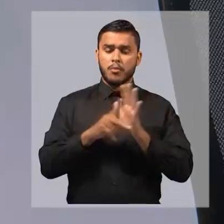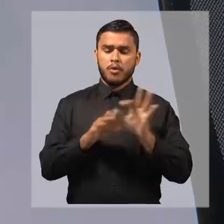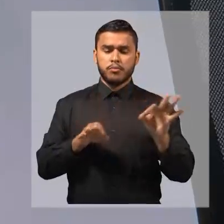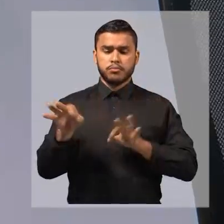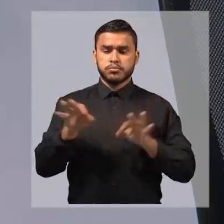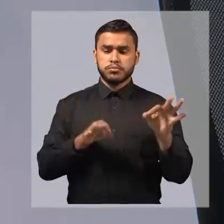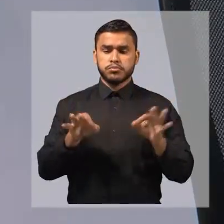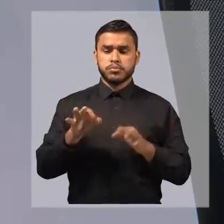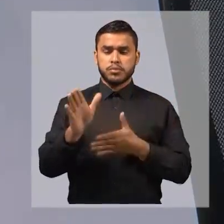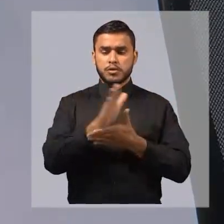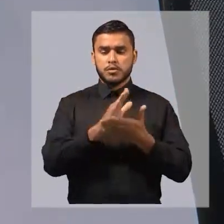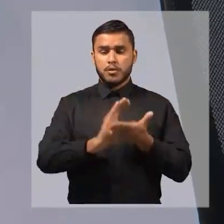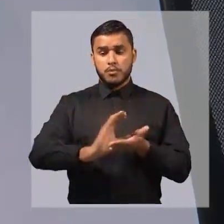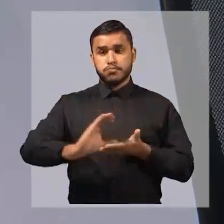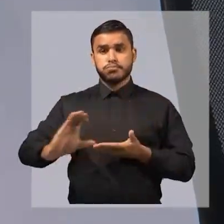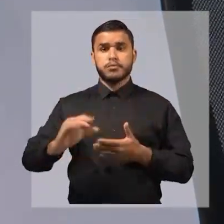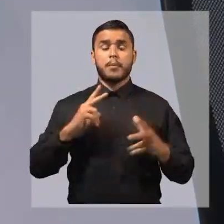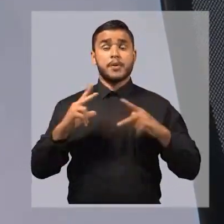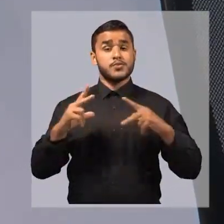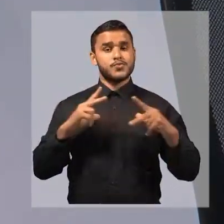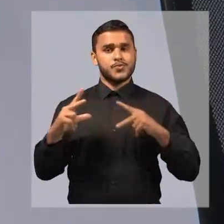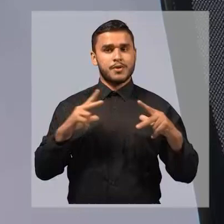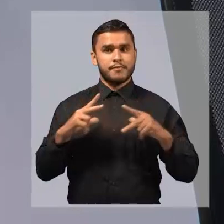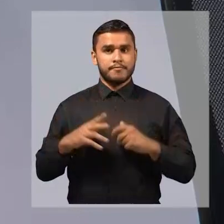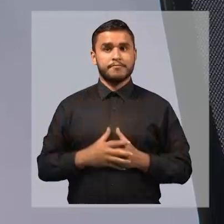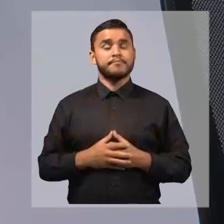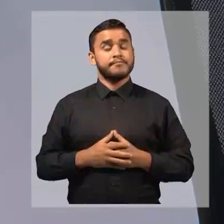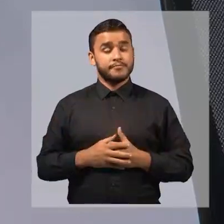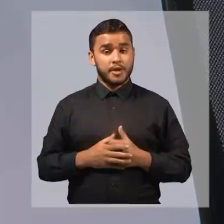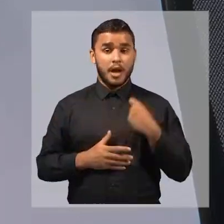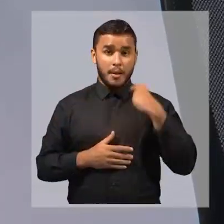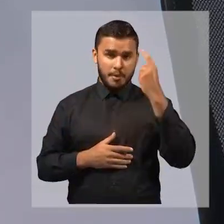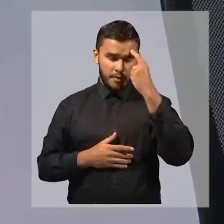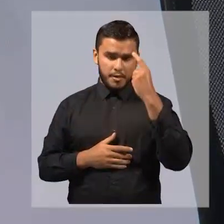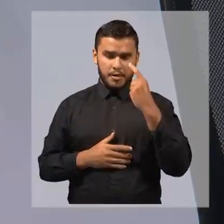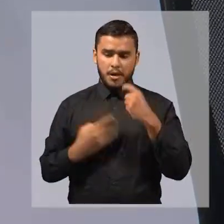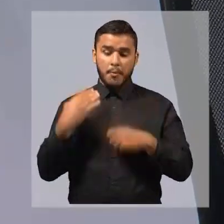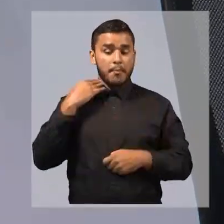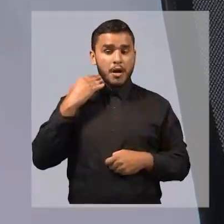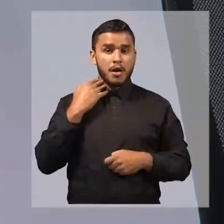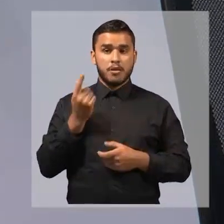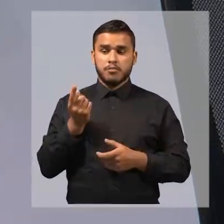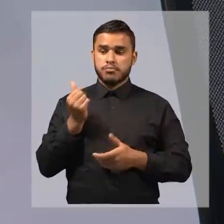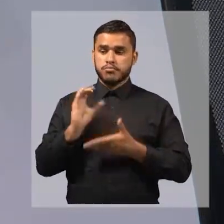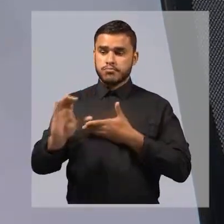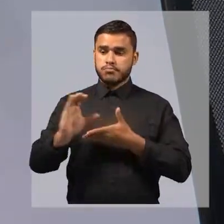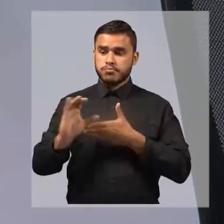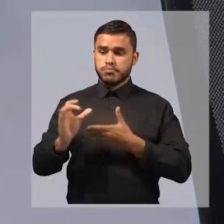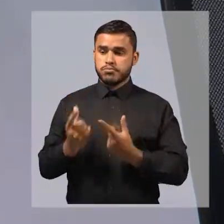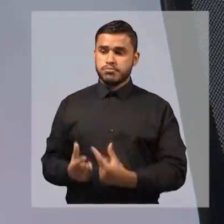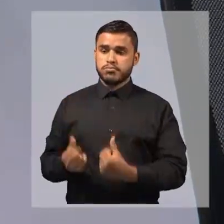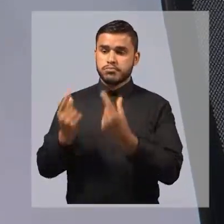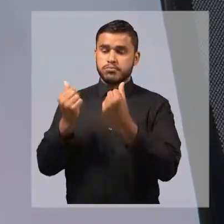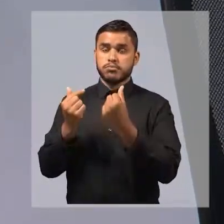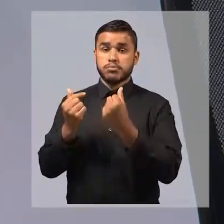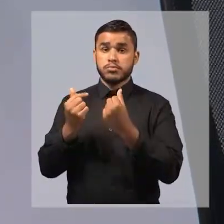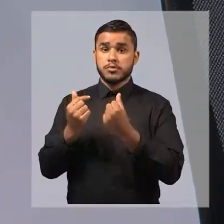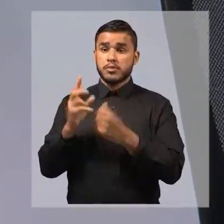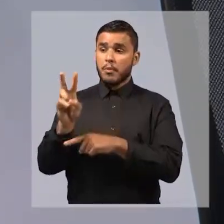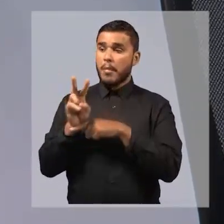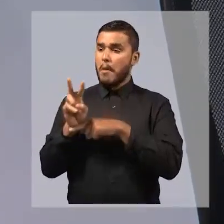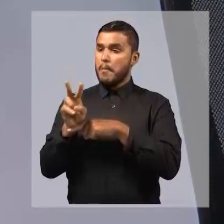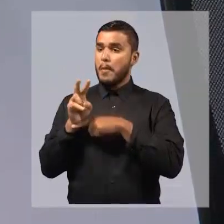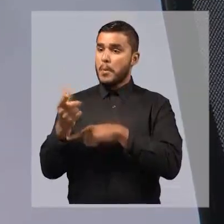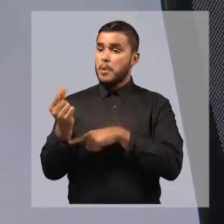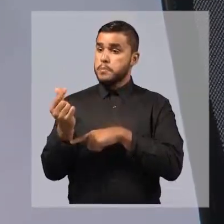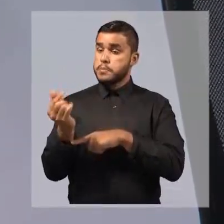aí gerenciado pelo setor público e coloca para o setor privado. Quer dizer, na verdade, você vai colocar recursos nos bancos para poder movimentar o banco,